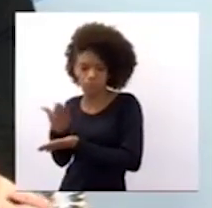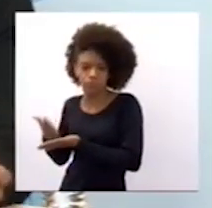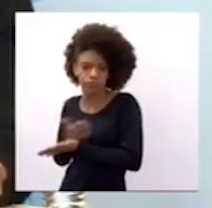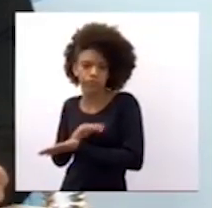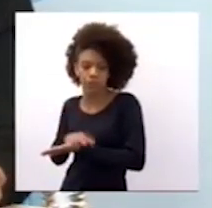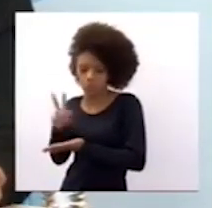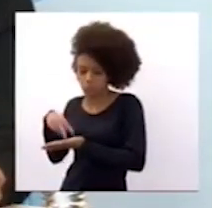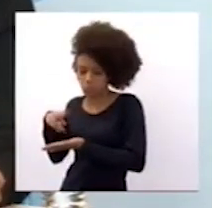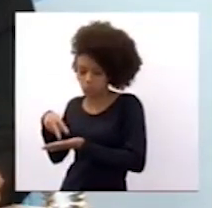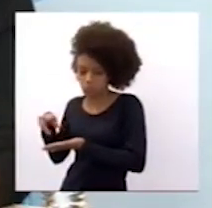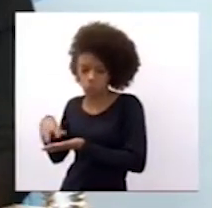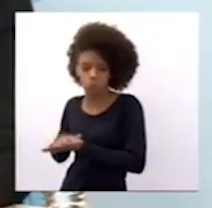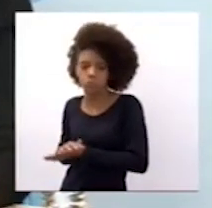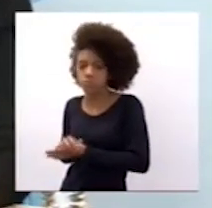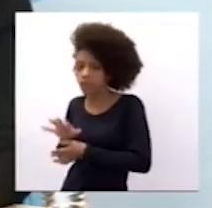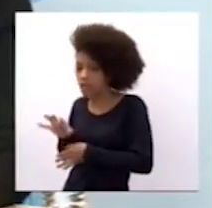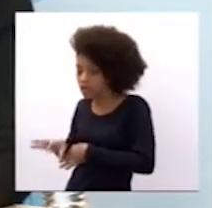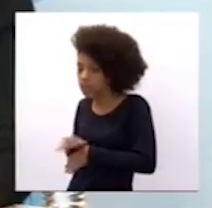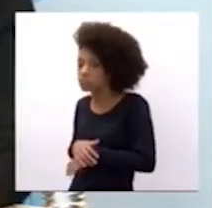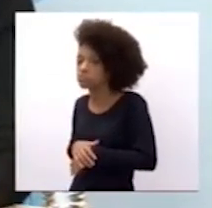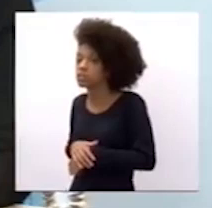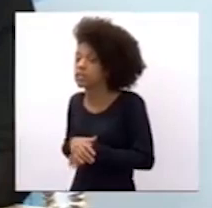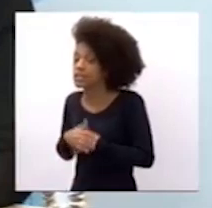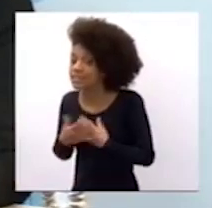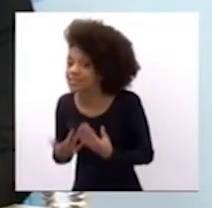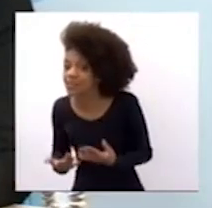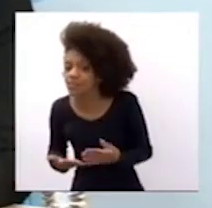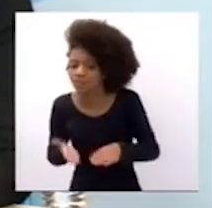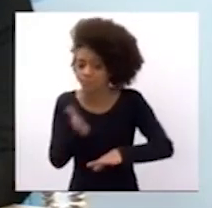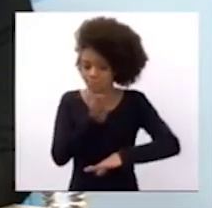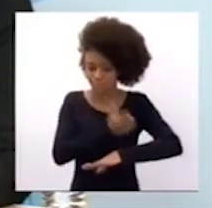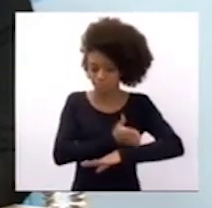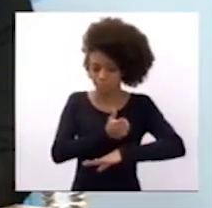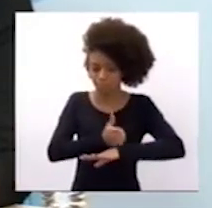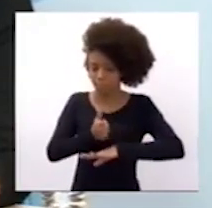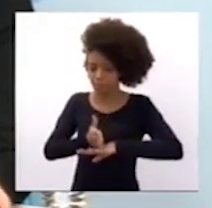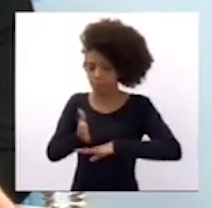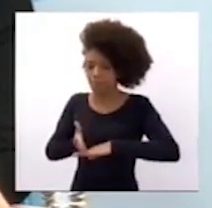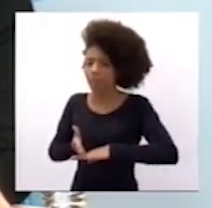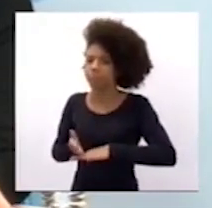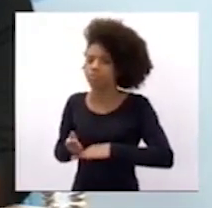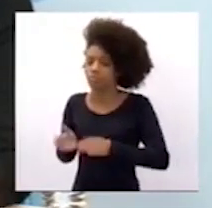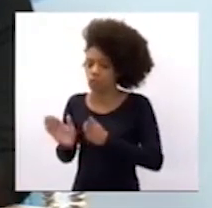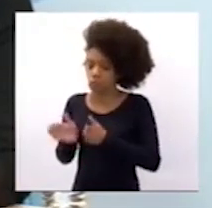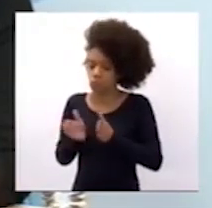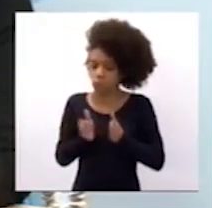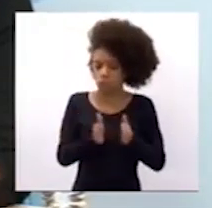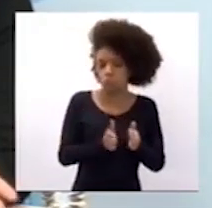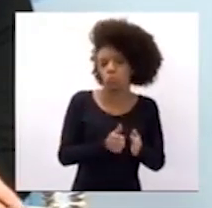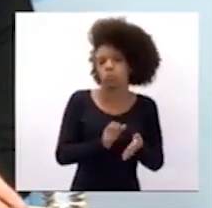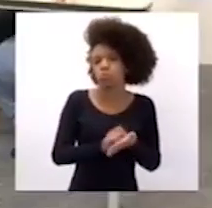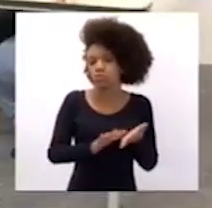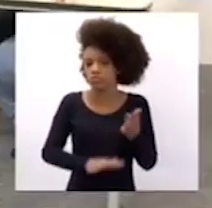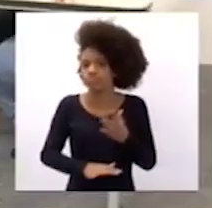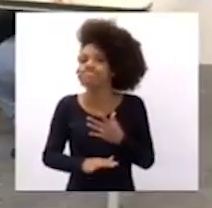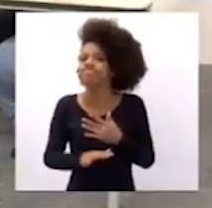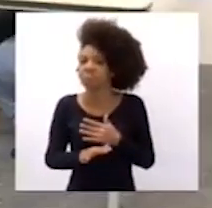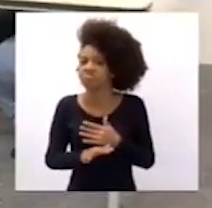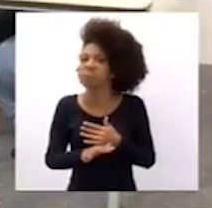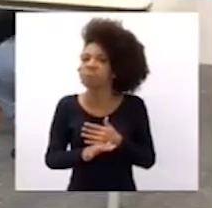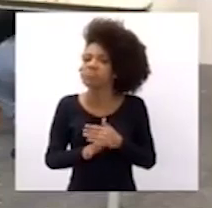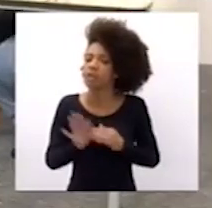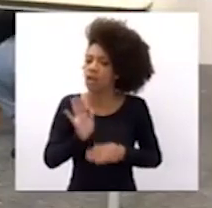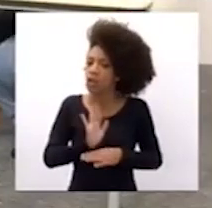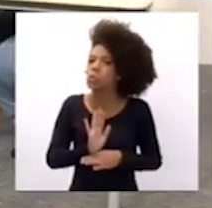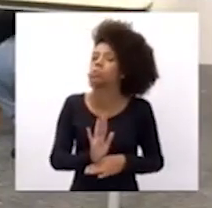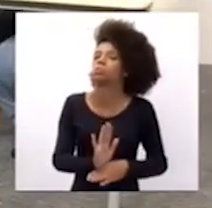realizando ali a sua leitura? Então, essa definição do tempo da atividade auxilia bastante também nesse processo de aprendizagem,